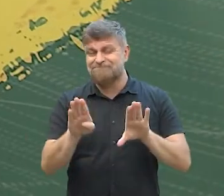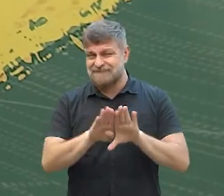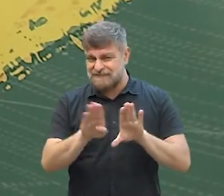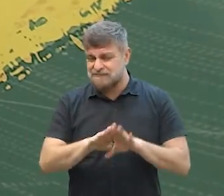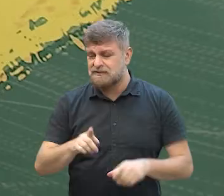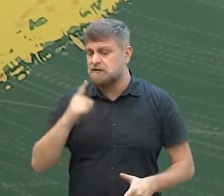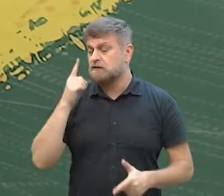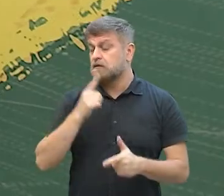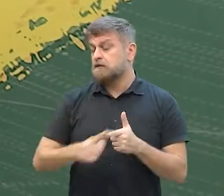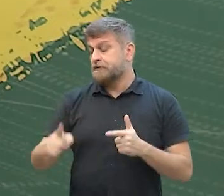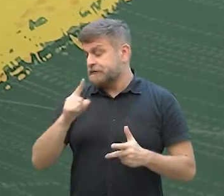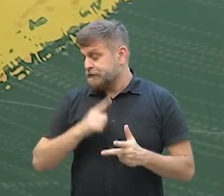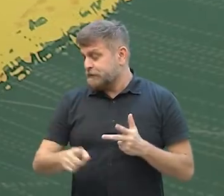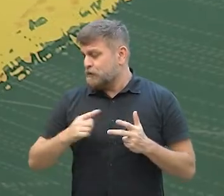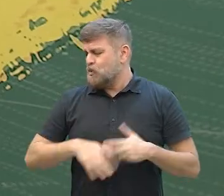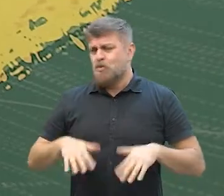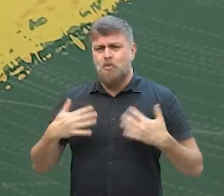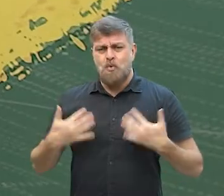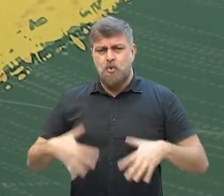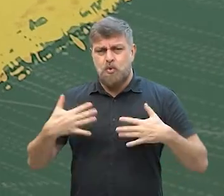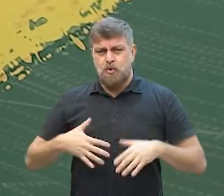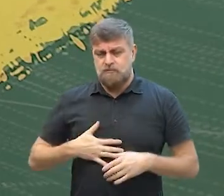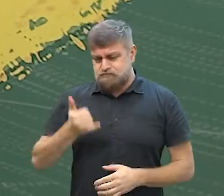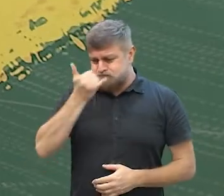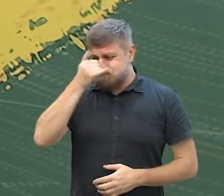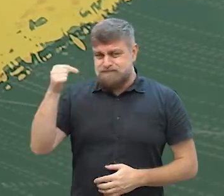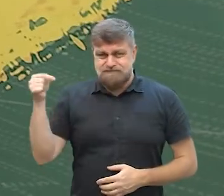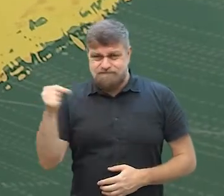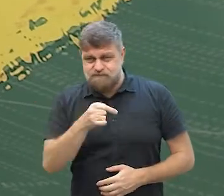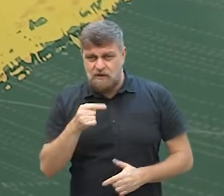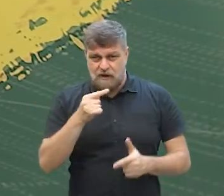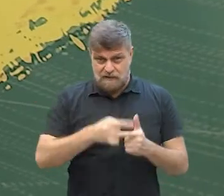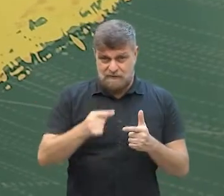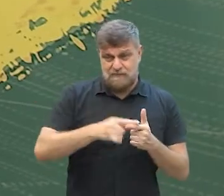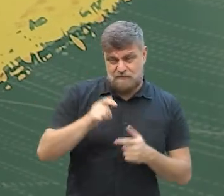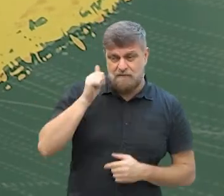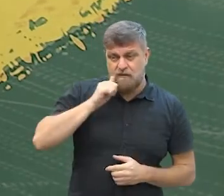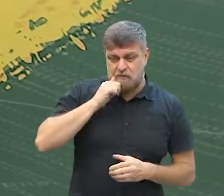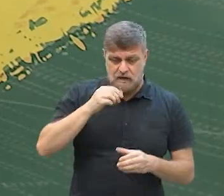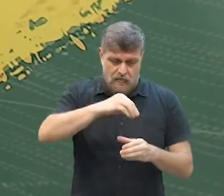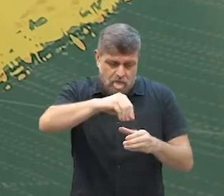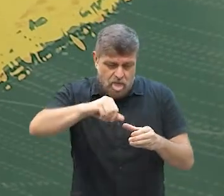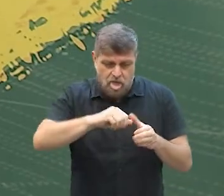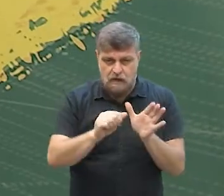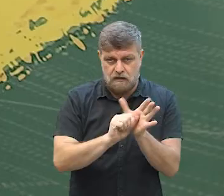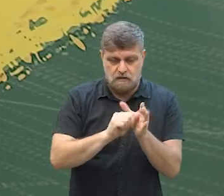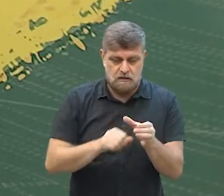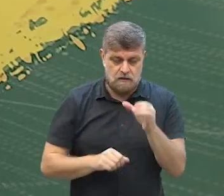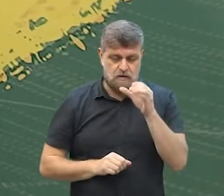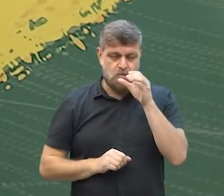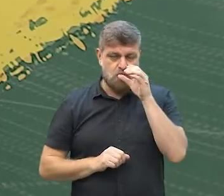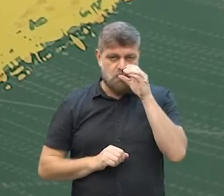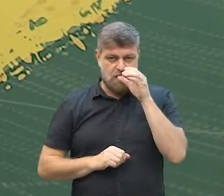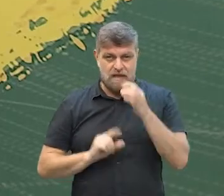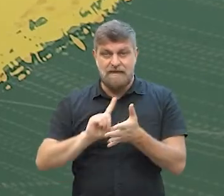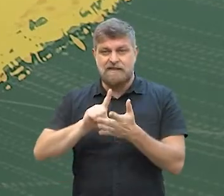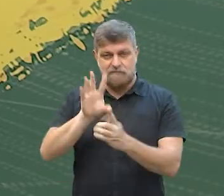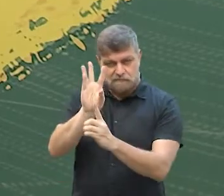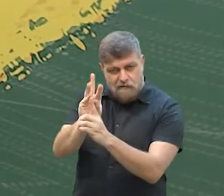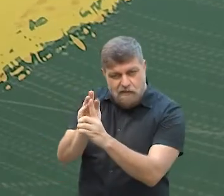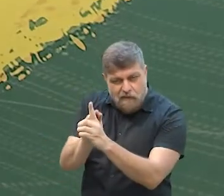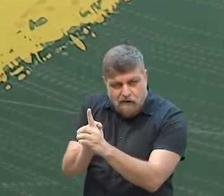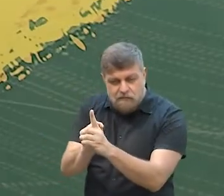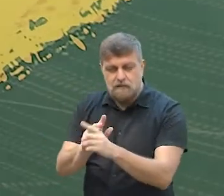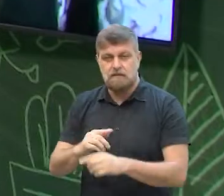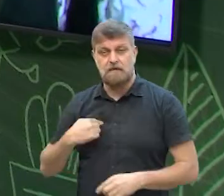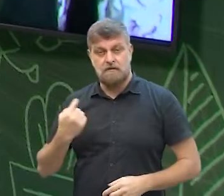é uma dor de cabeça muito grande quando acontece esse tipo de situação, né? O Boa Noite Cinderela e tudo mais. Então, quanto mais a